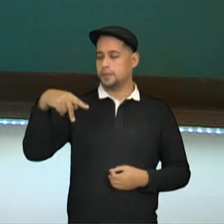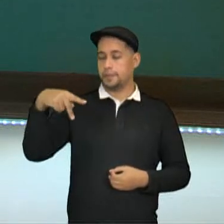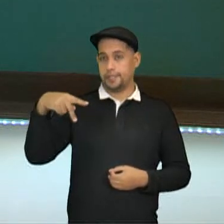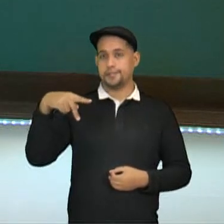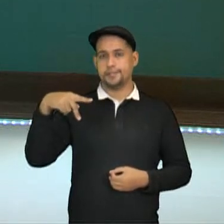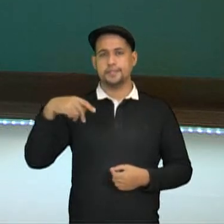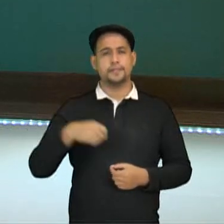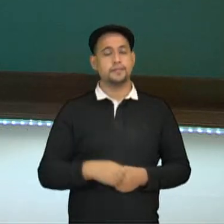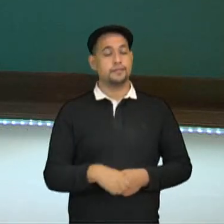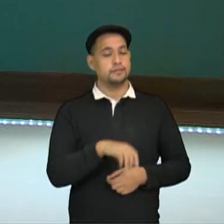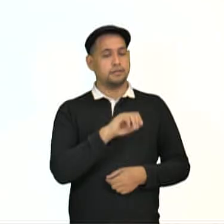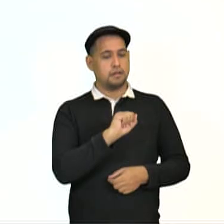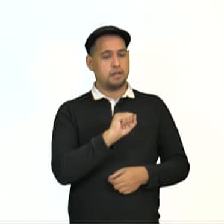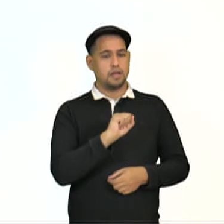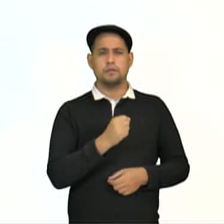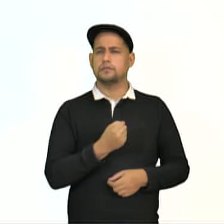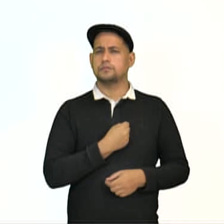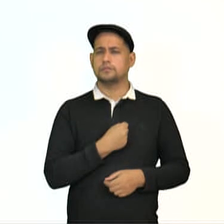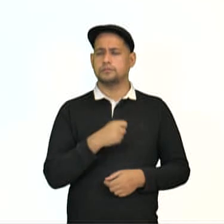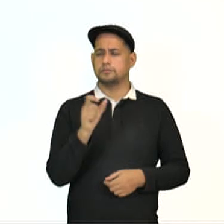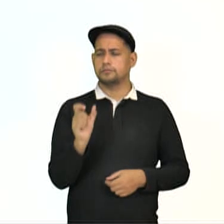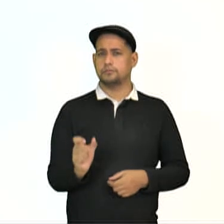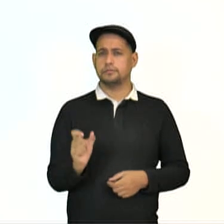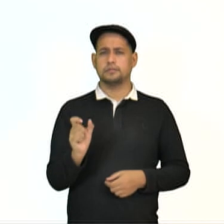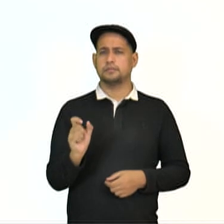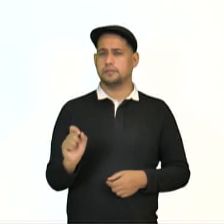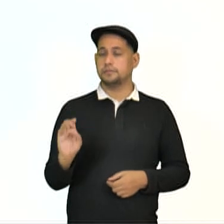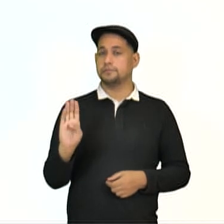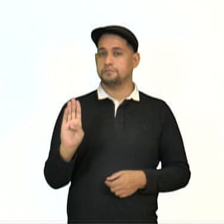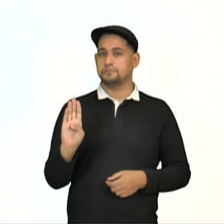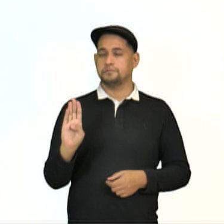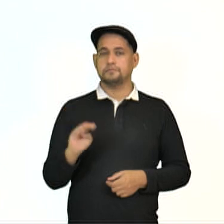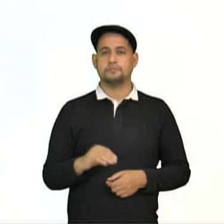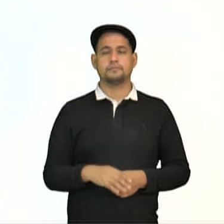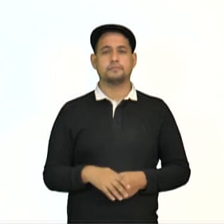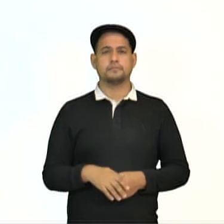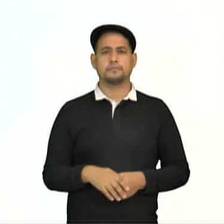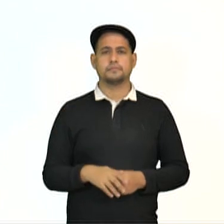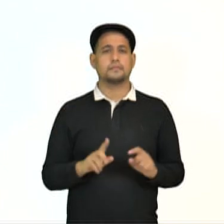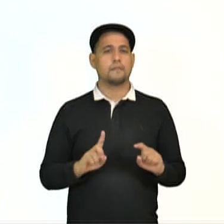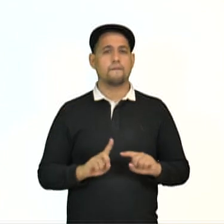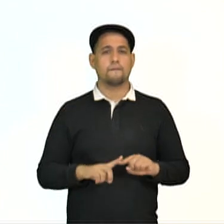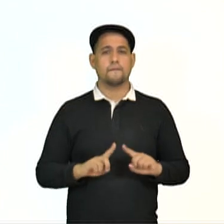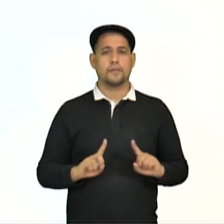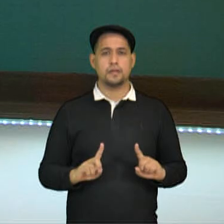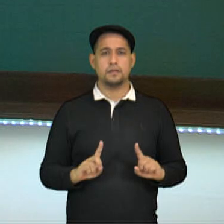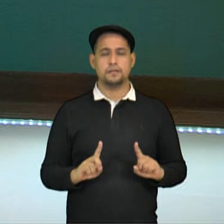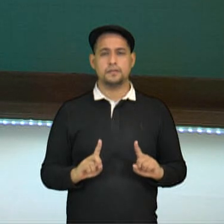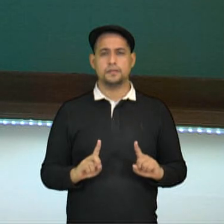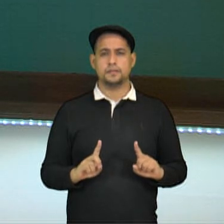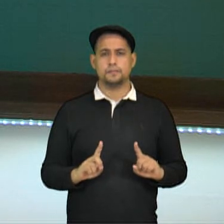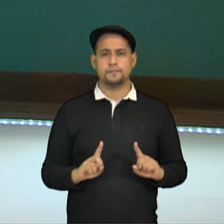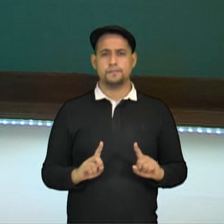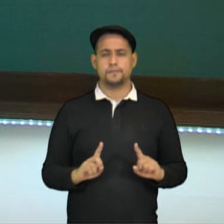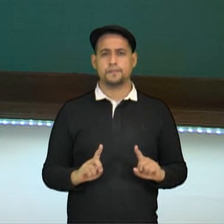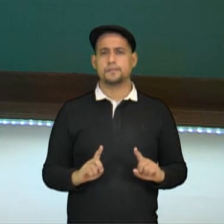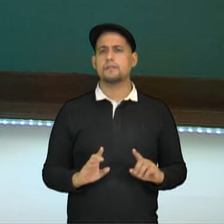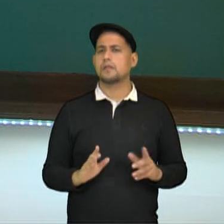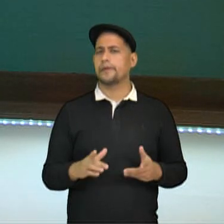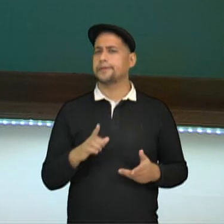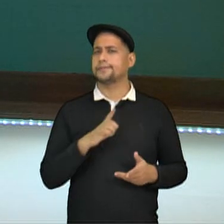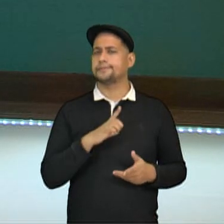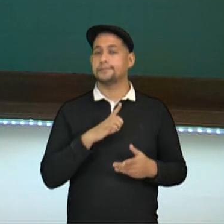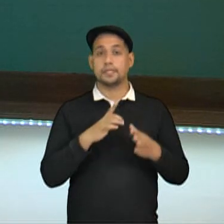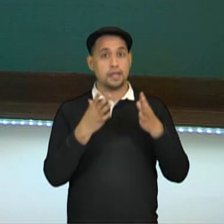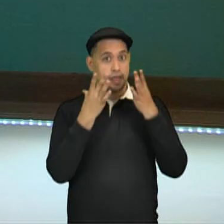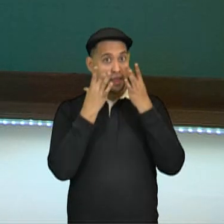de A pelo número de colunas de B. Tá? Então, tem